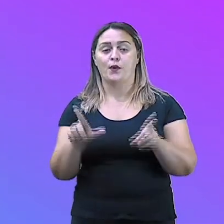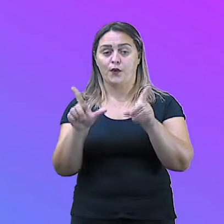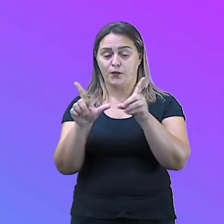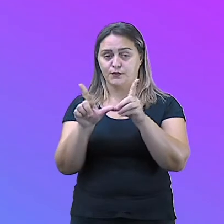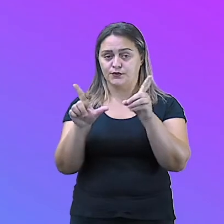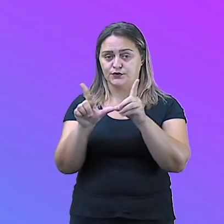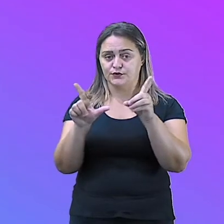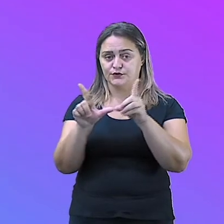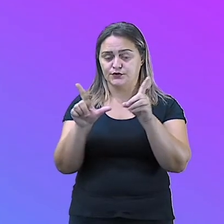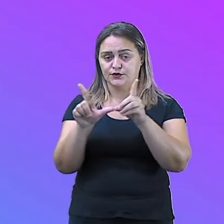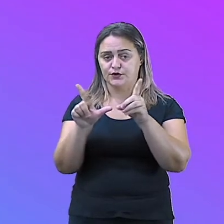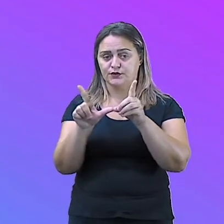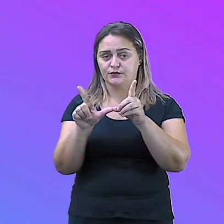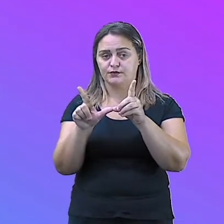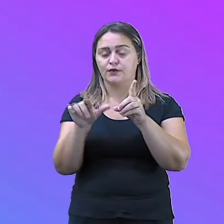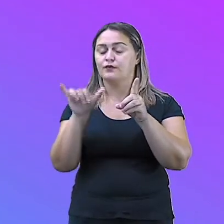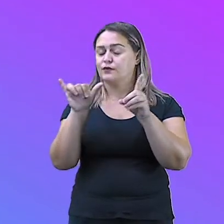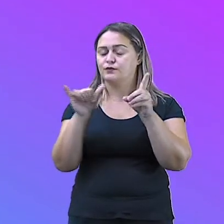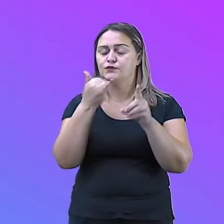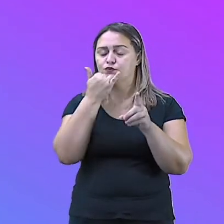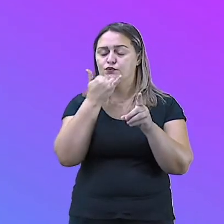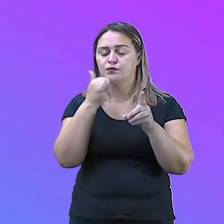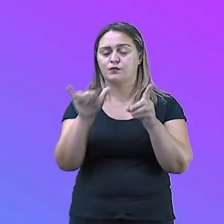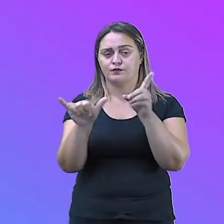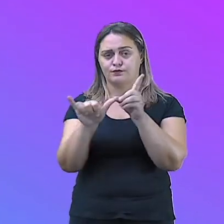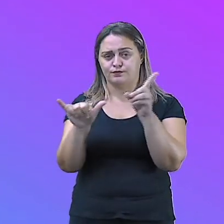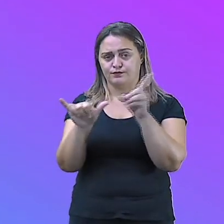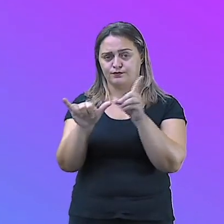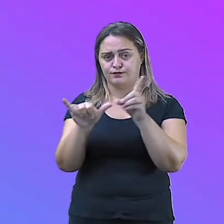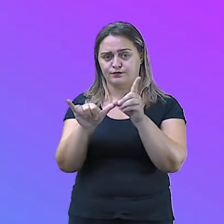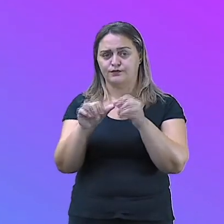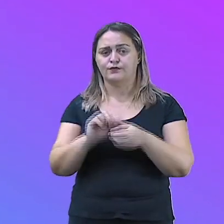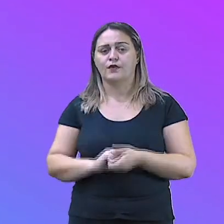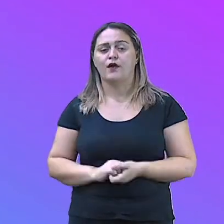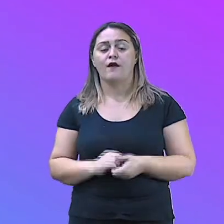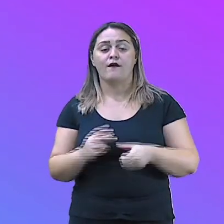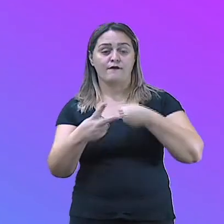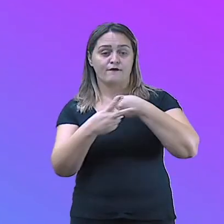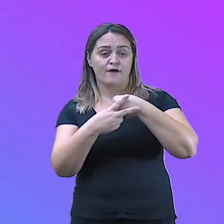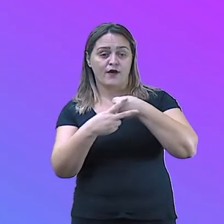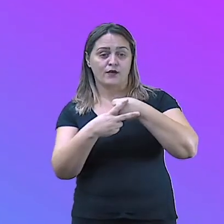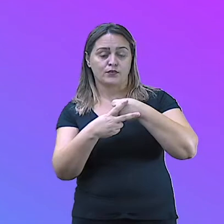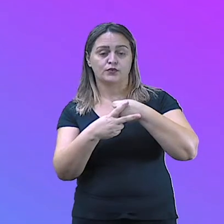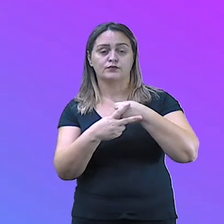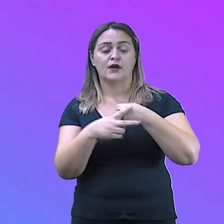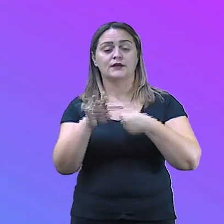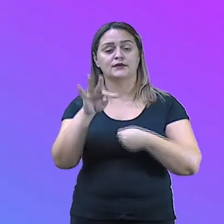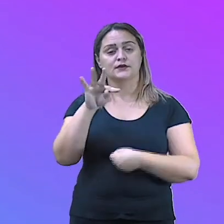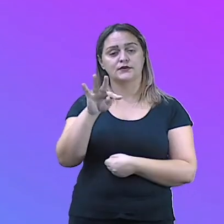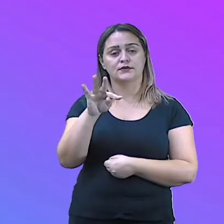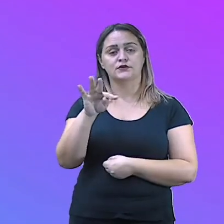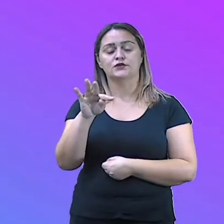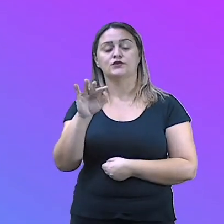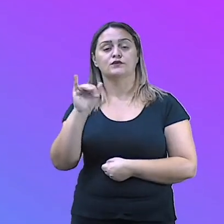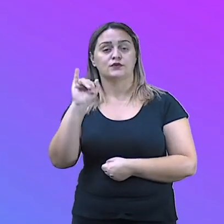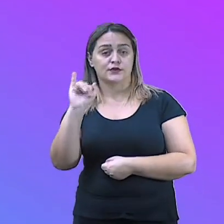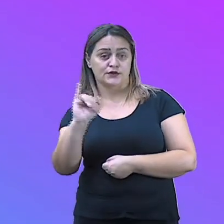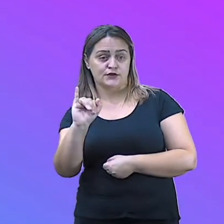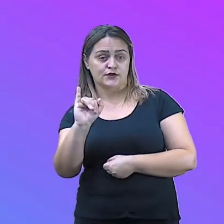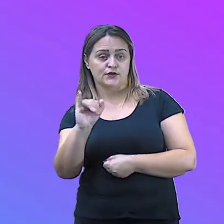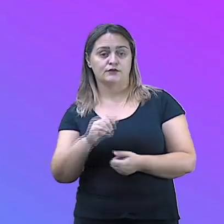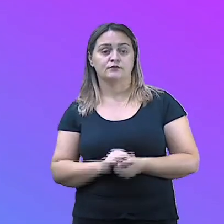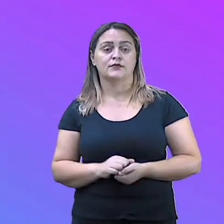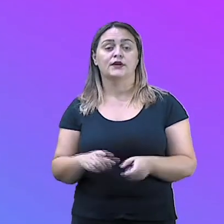sigla OD, o verbo transitivo indireto, VTI, e o objeto indireto, que